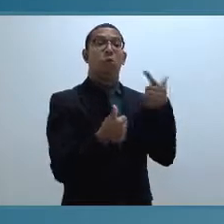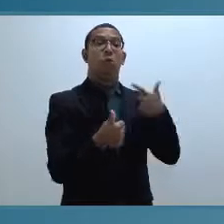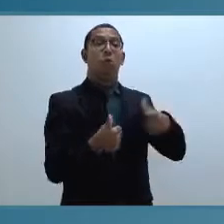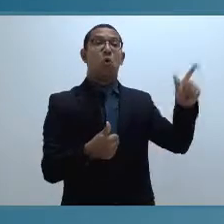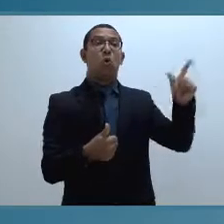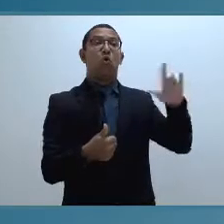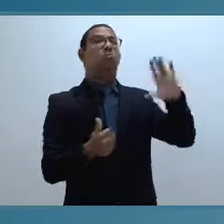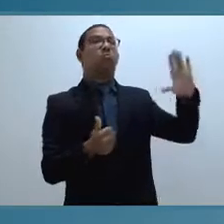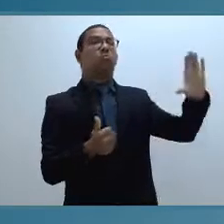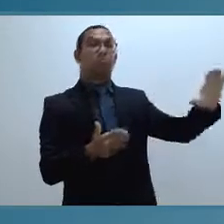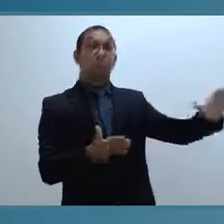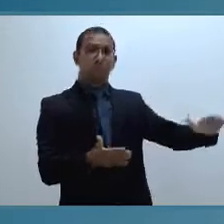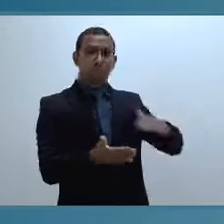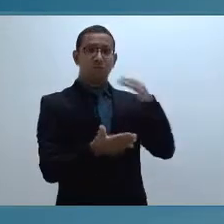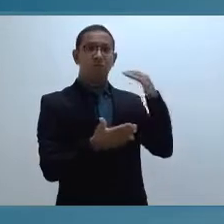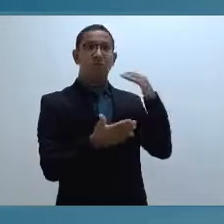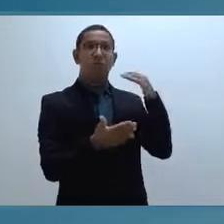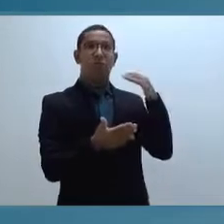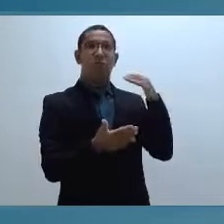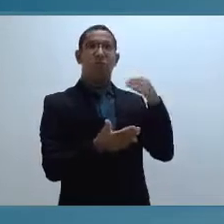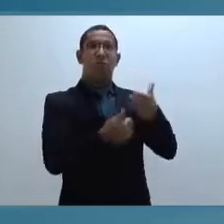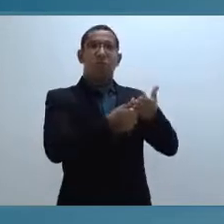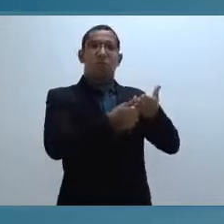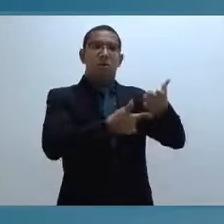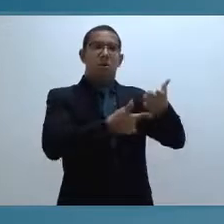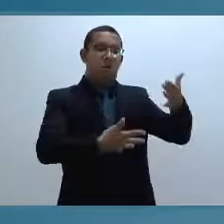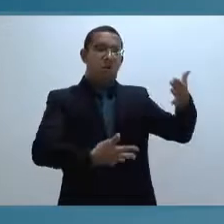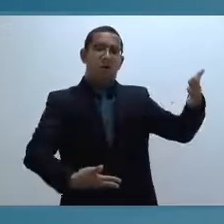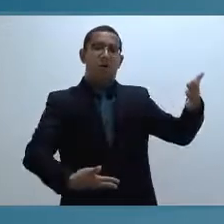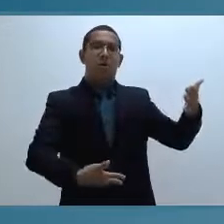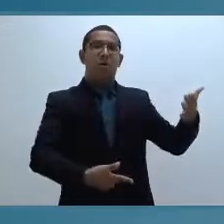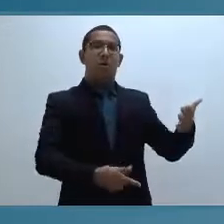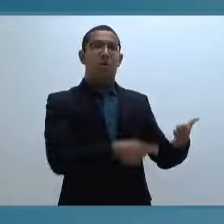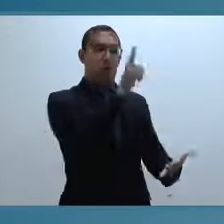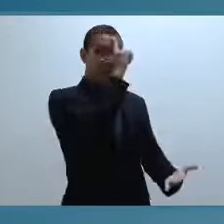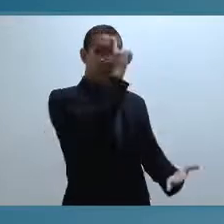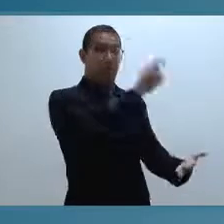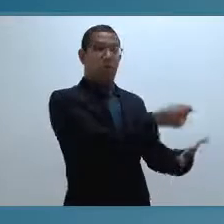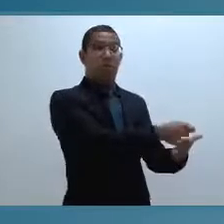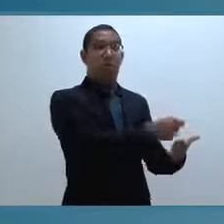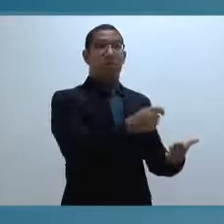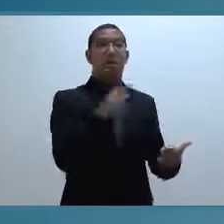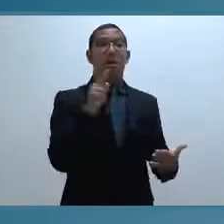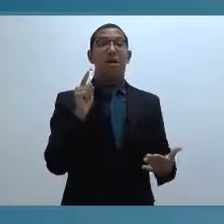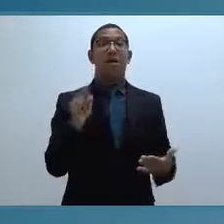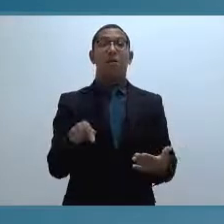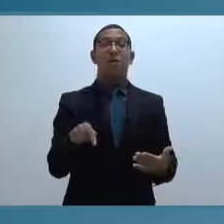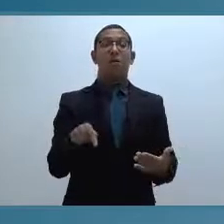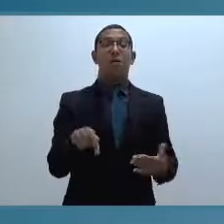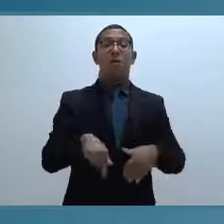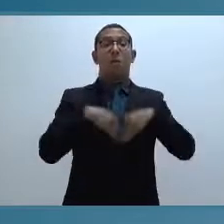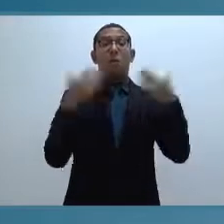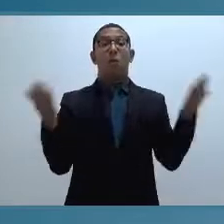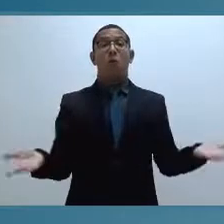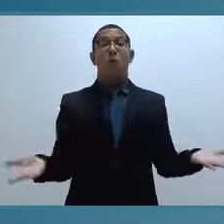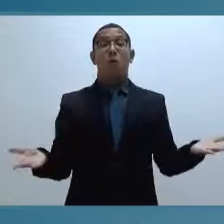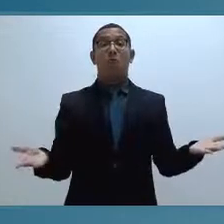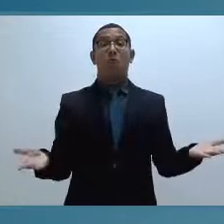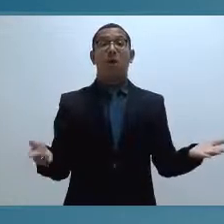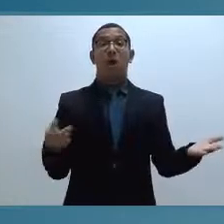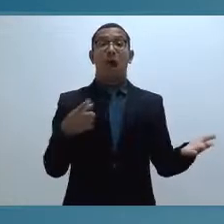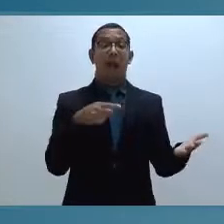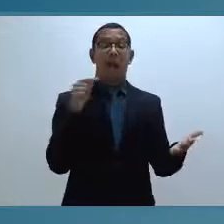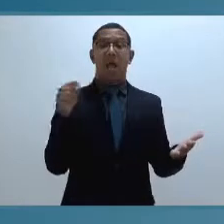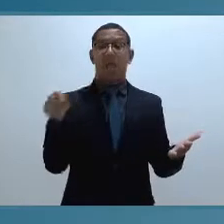da COG e aprovação do pleno aqui, ou seja, com base em uma nova minuta que já